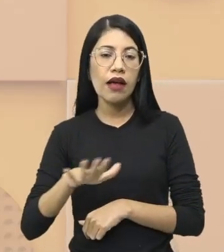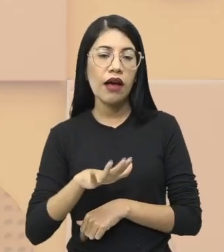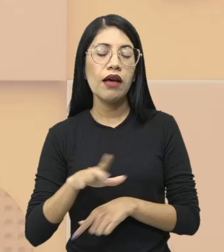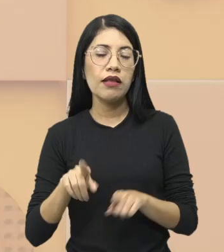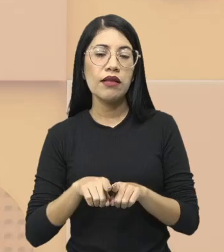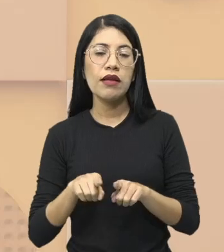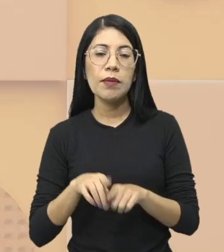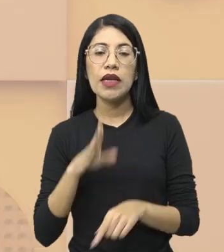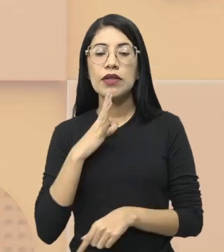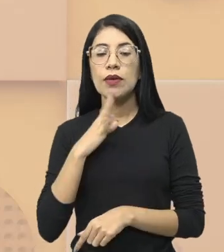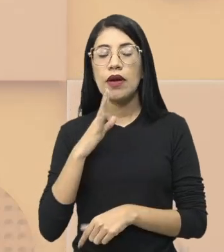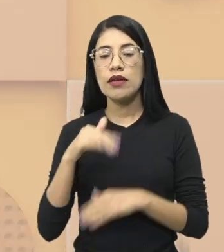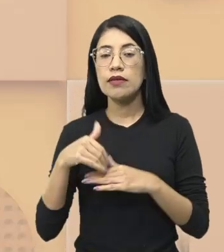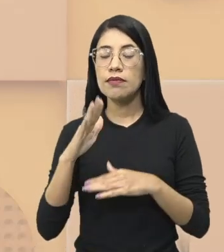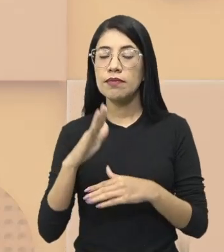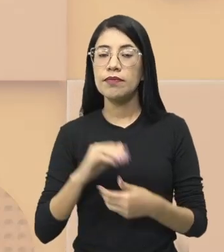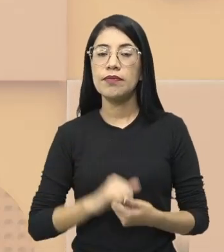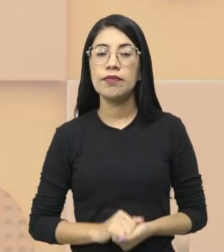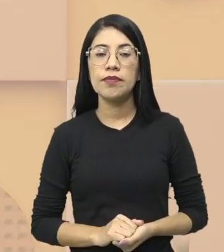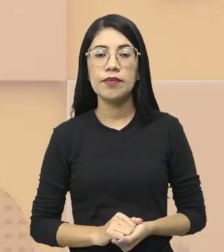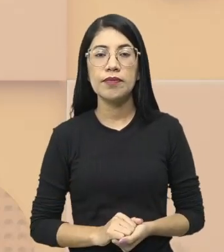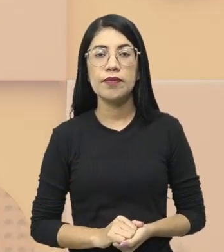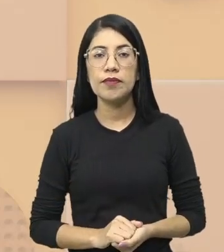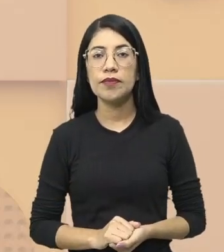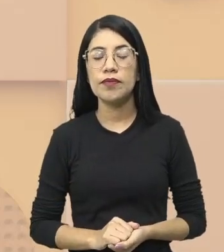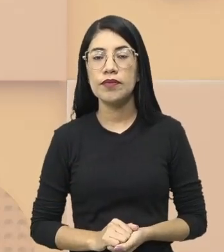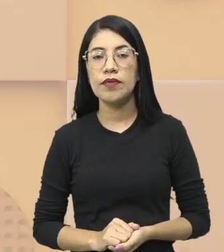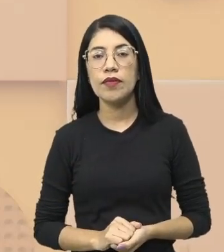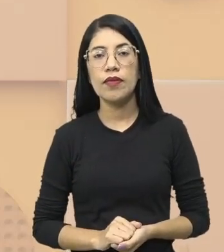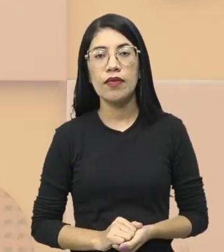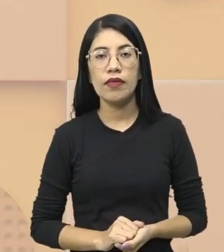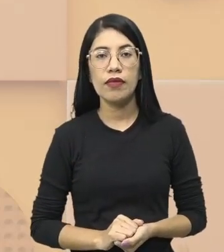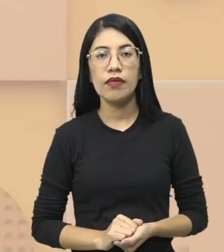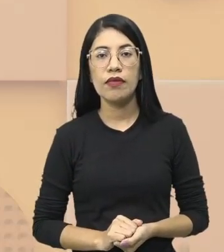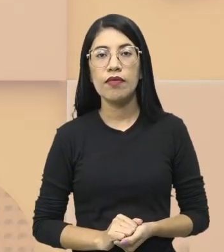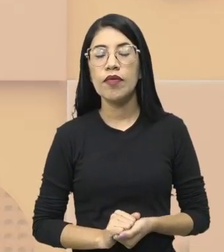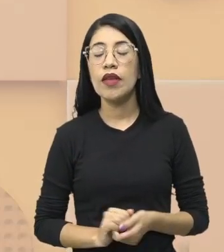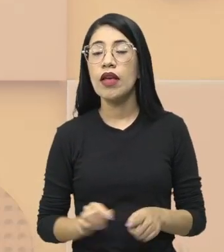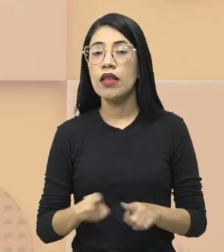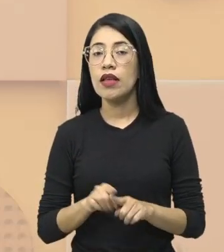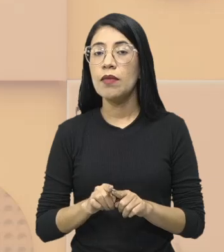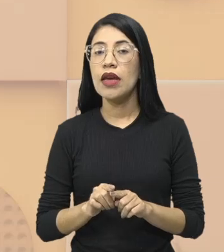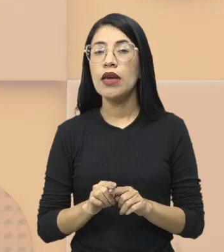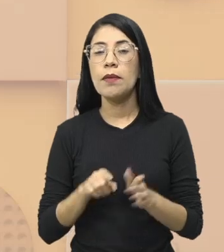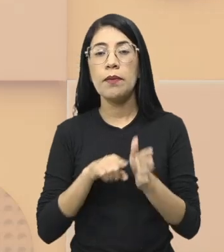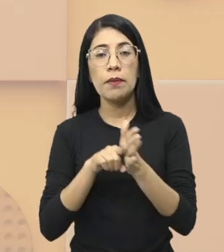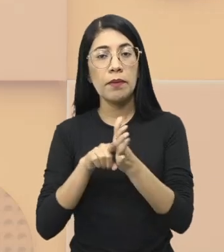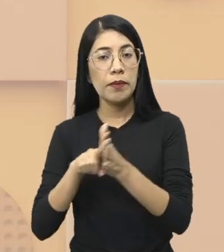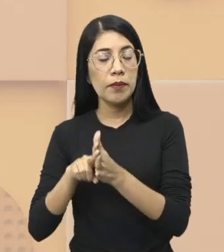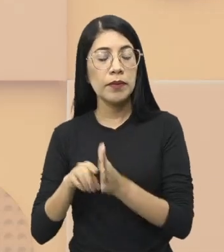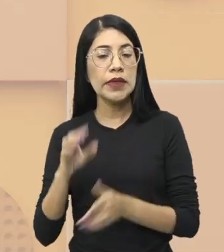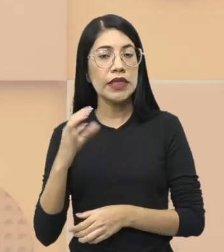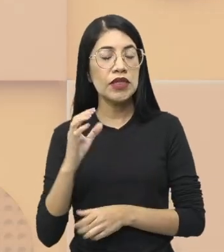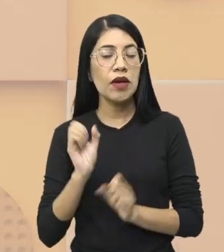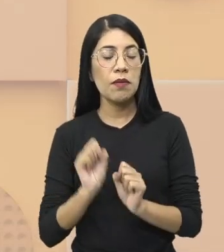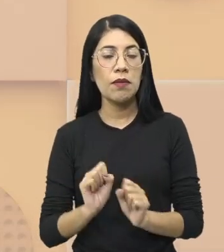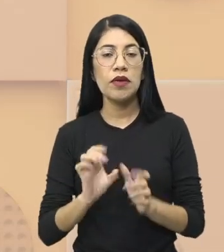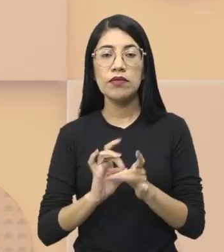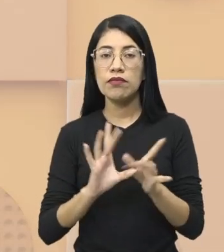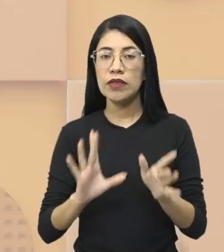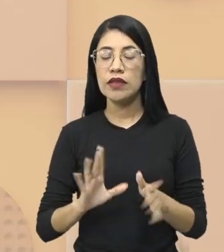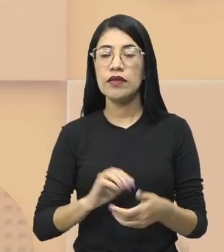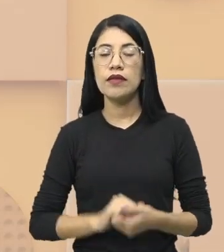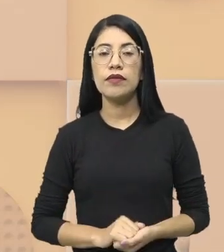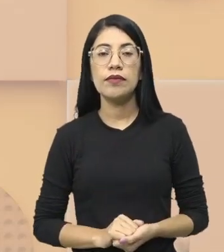de cada uma dessas unidades de uso sustentável e também para a pesquisa científica, certo? Vamos